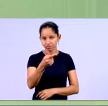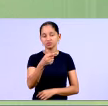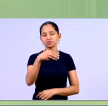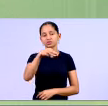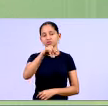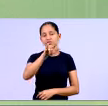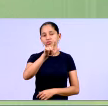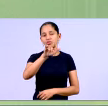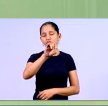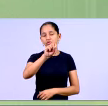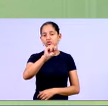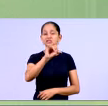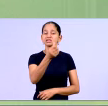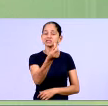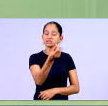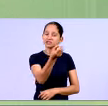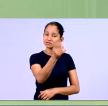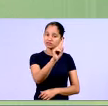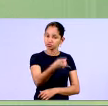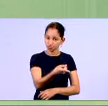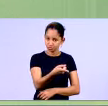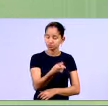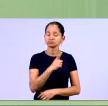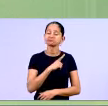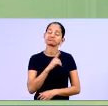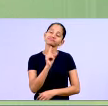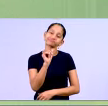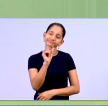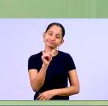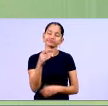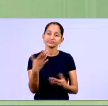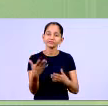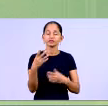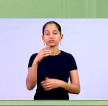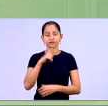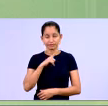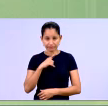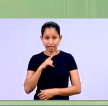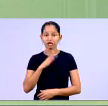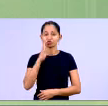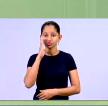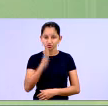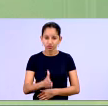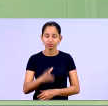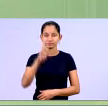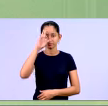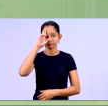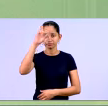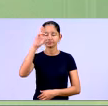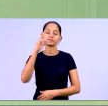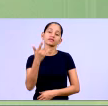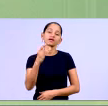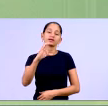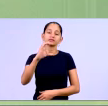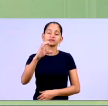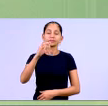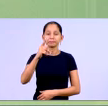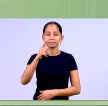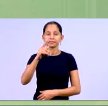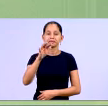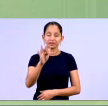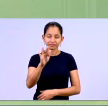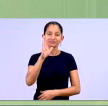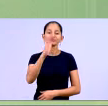3.600.000. Então, se a empresa tem a participação no capital de uma pessoa física, que é empresário, ou então ele é sócio de uma